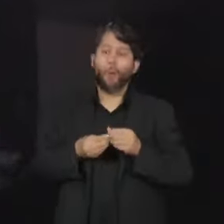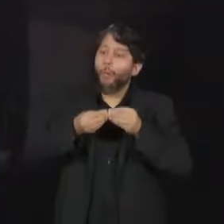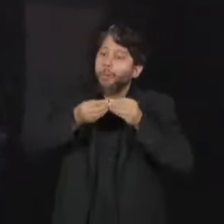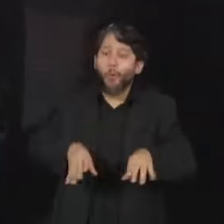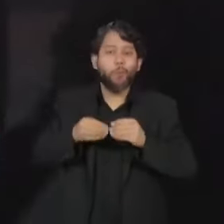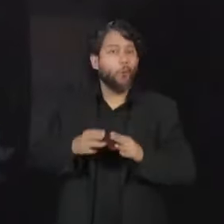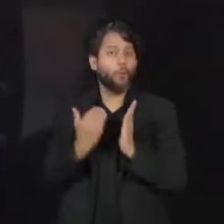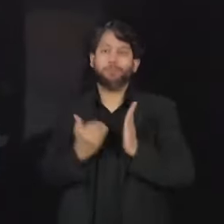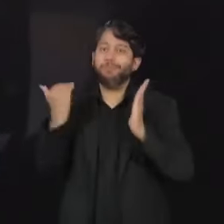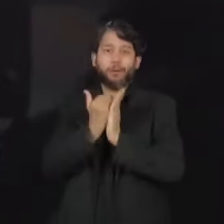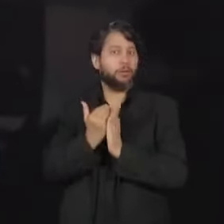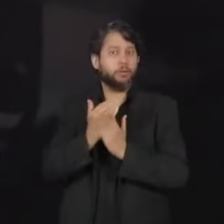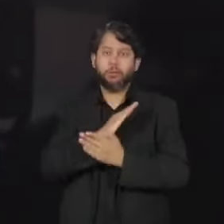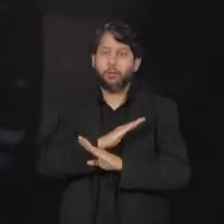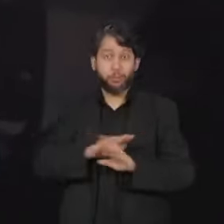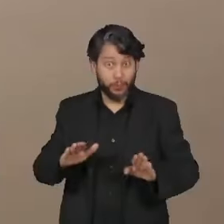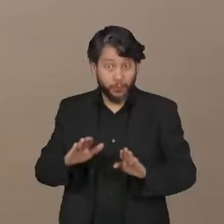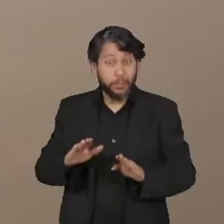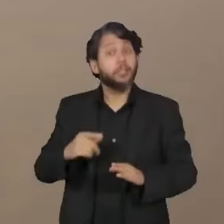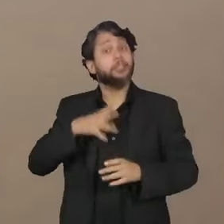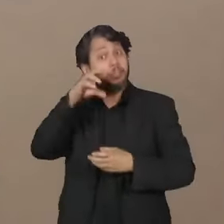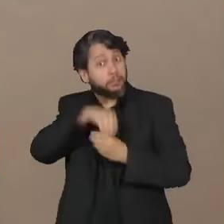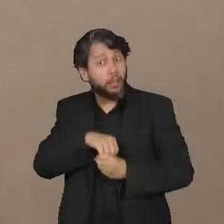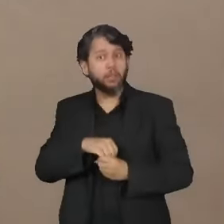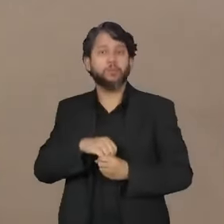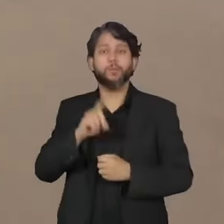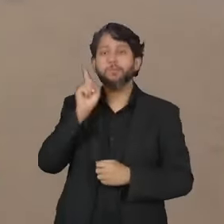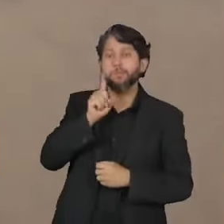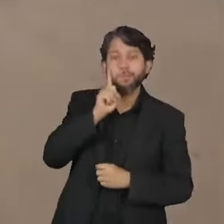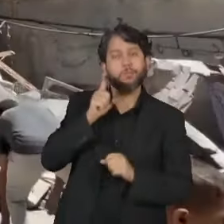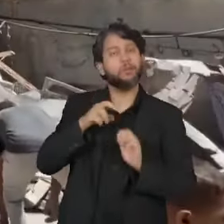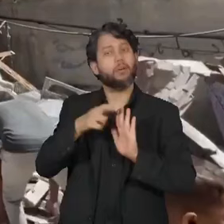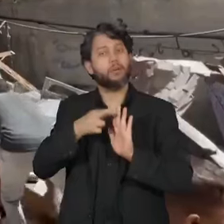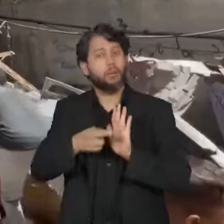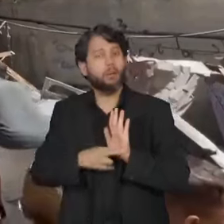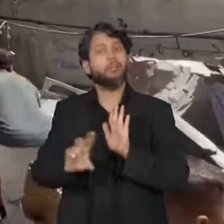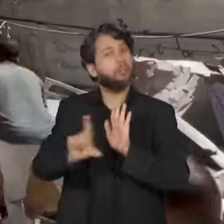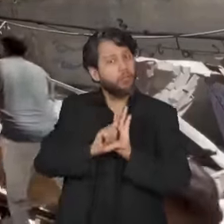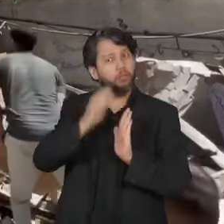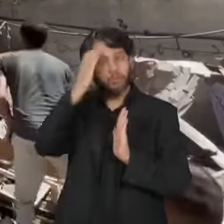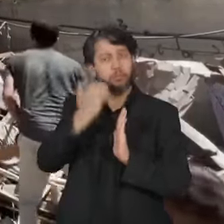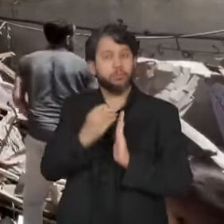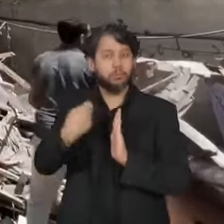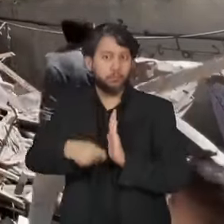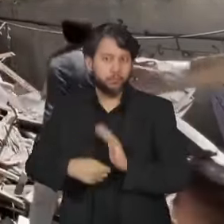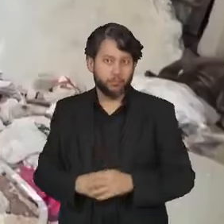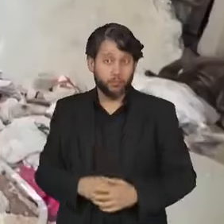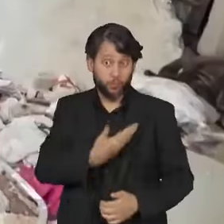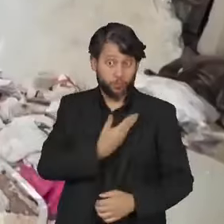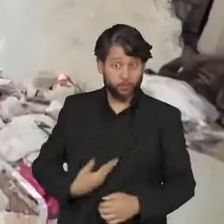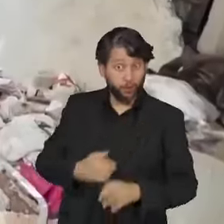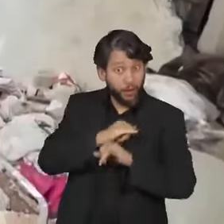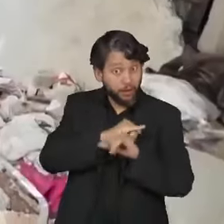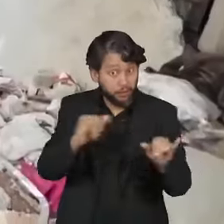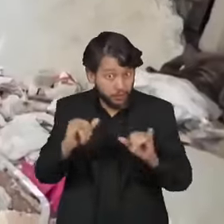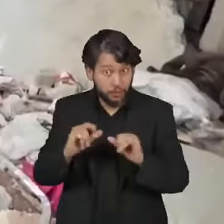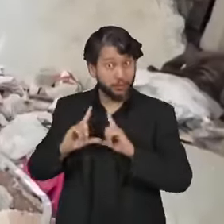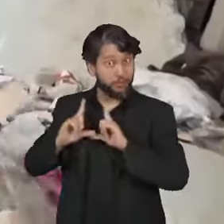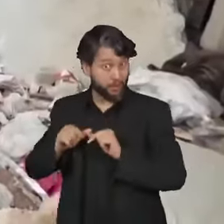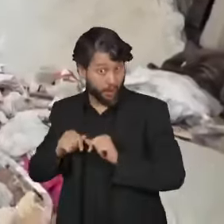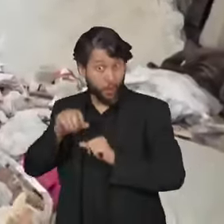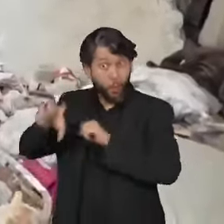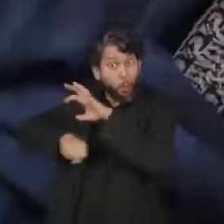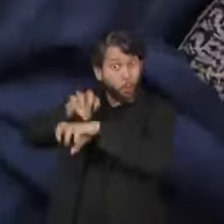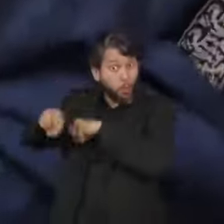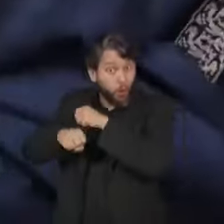gaza e que os Estados Unidos têm leis internas que devem ser respeitadas o governo americano teme que Israel use as armas Americanas em